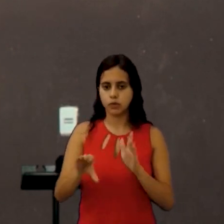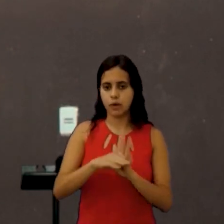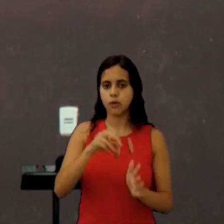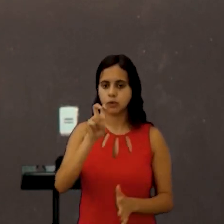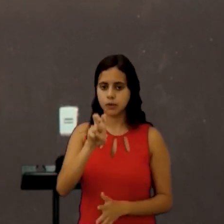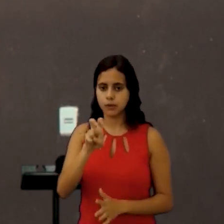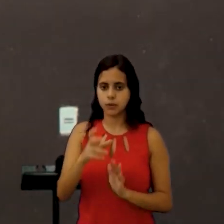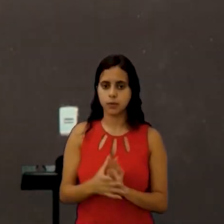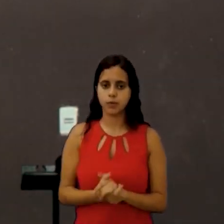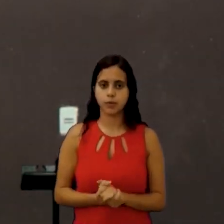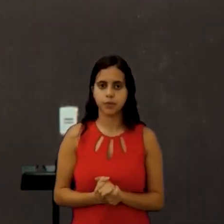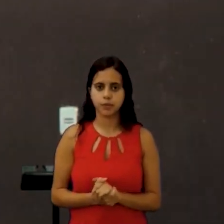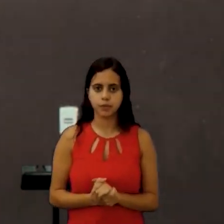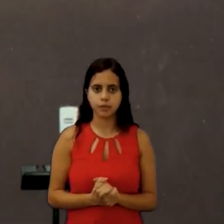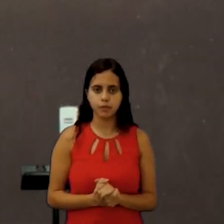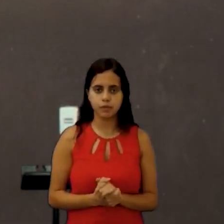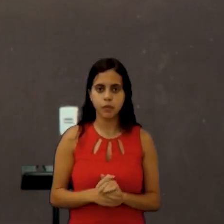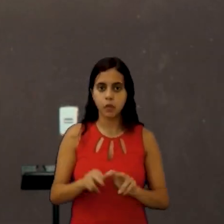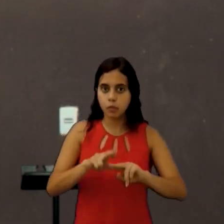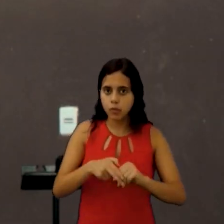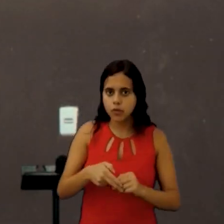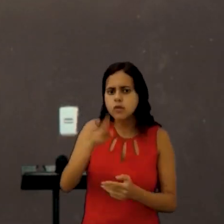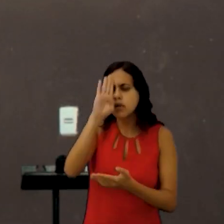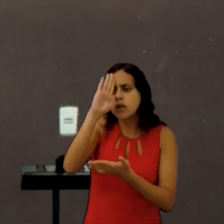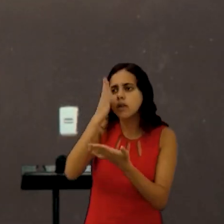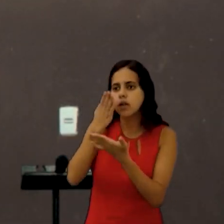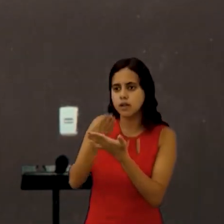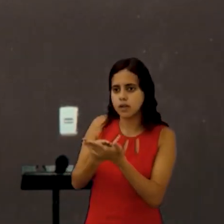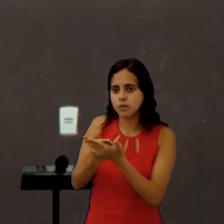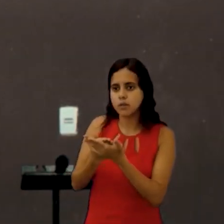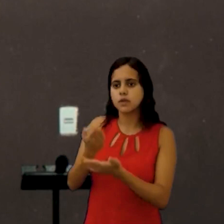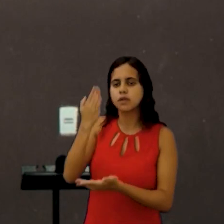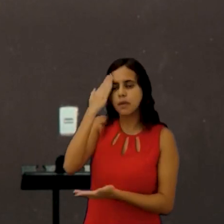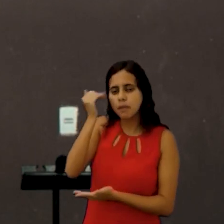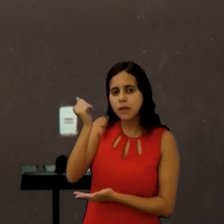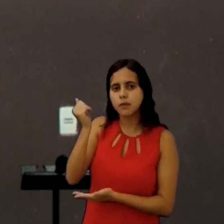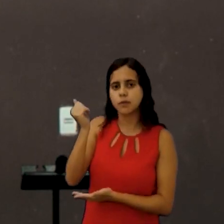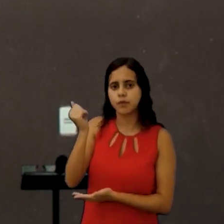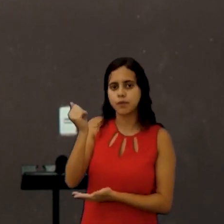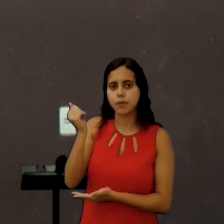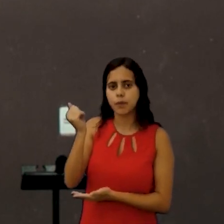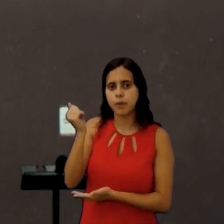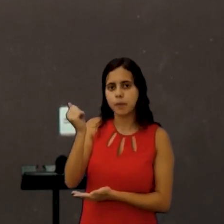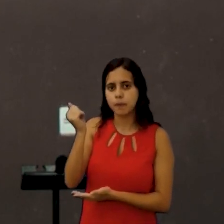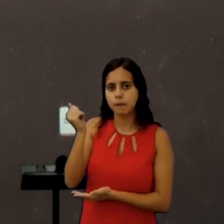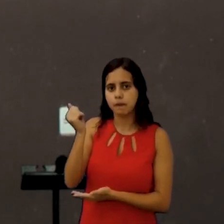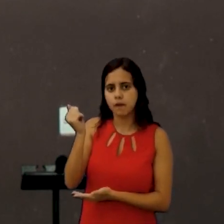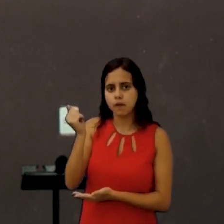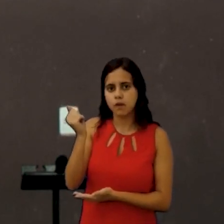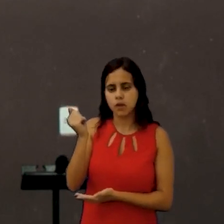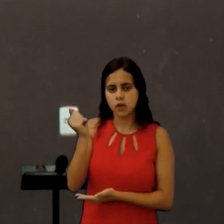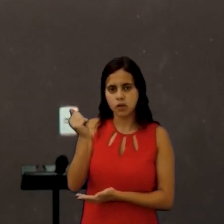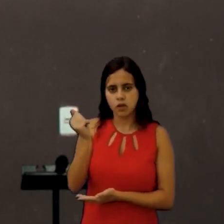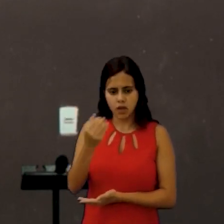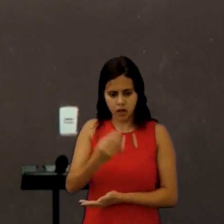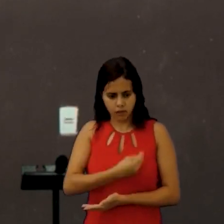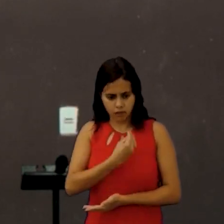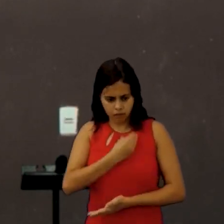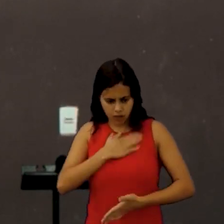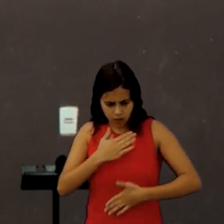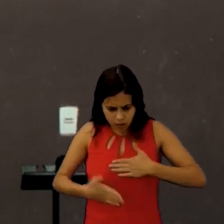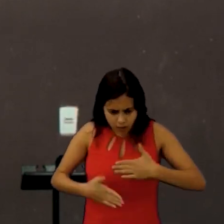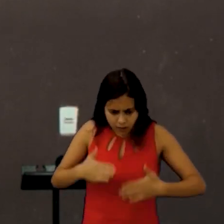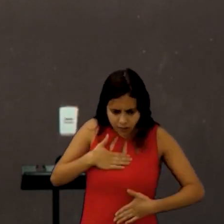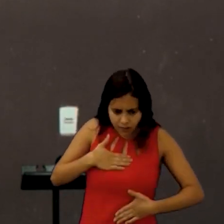isso, temos sempre confiança e sabemos que, enquanto no corpo, estamos ausentes